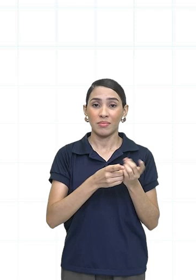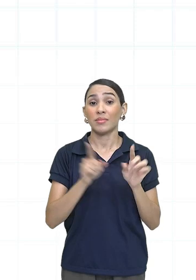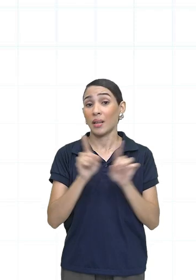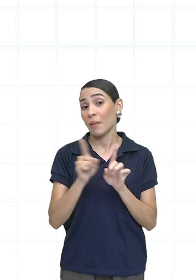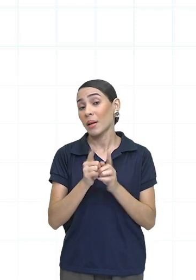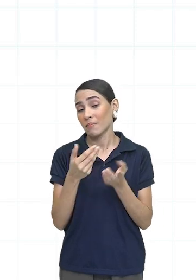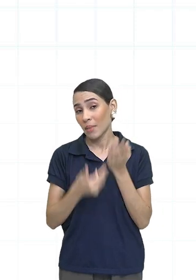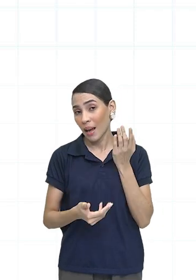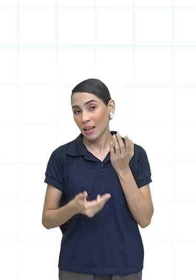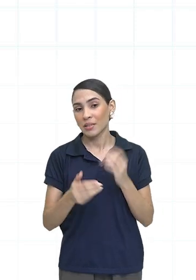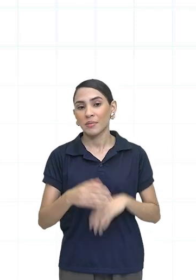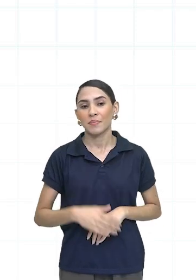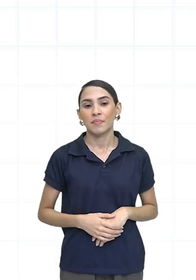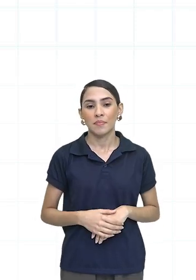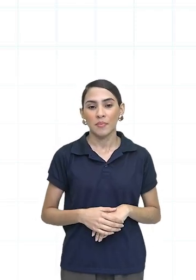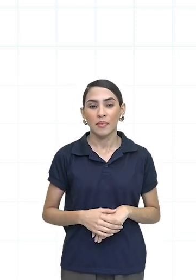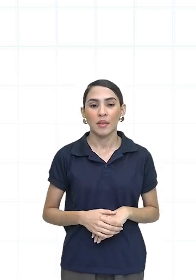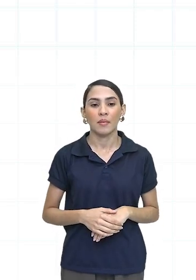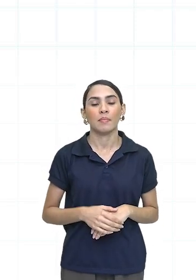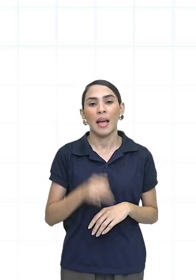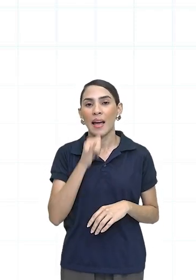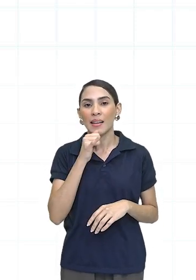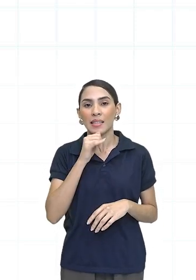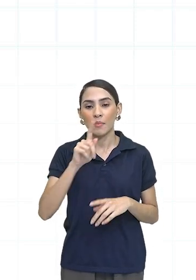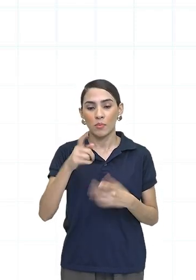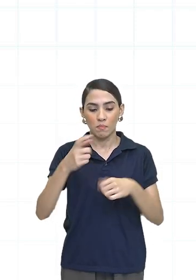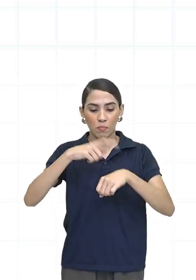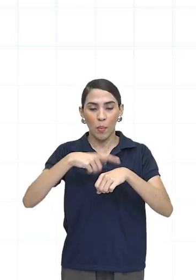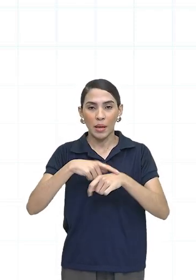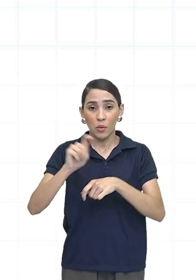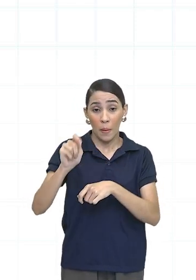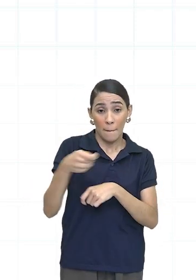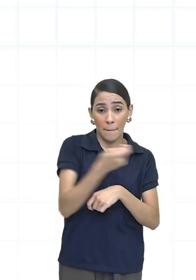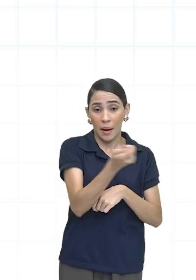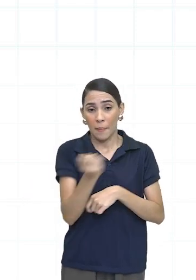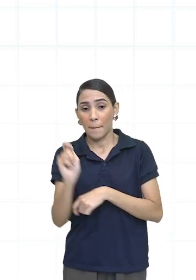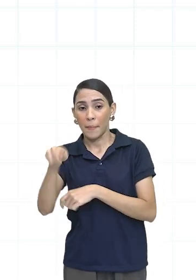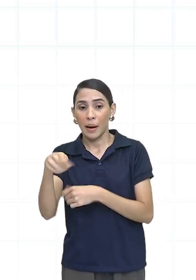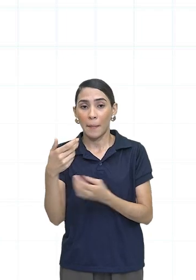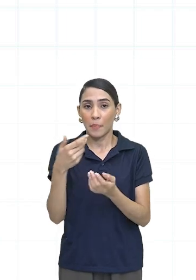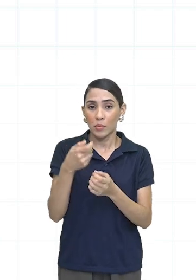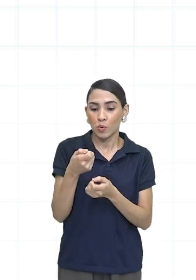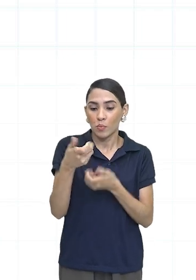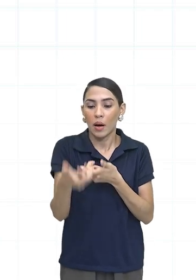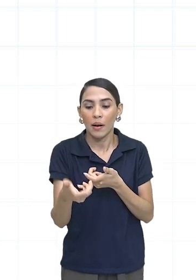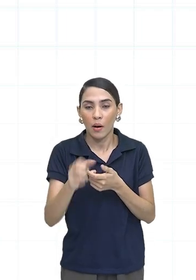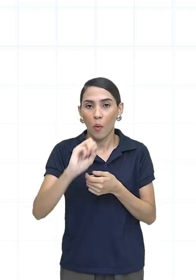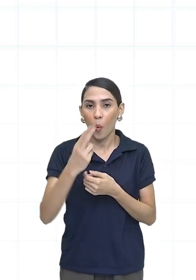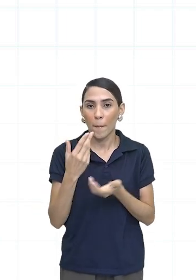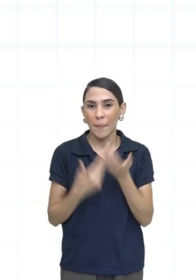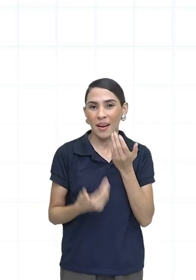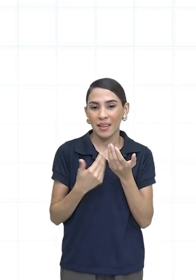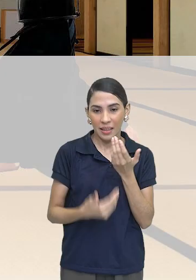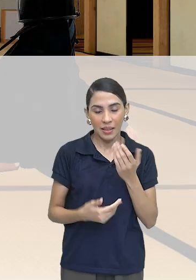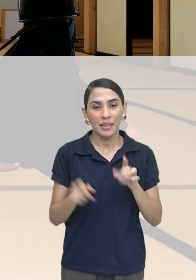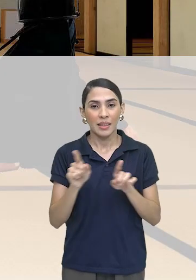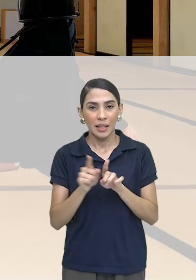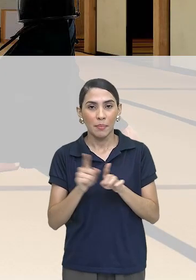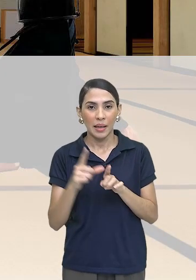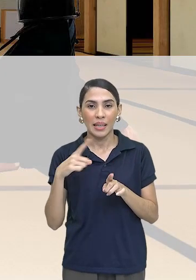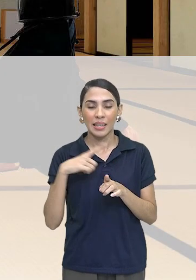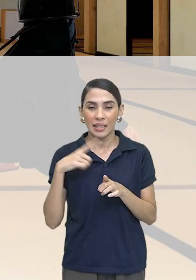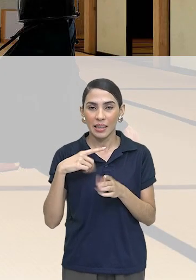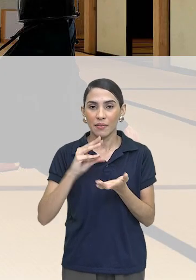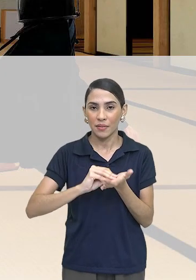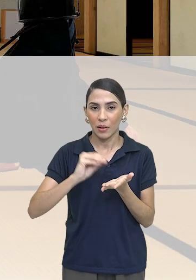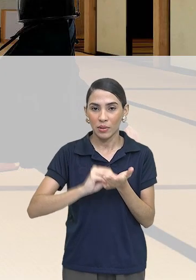penalização. E soltar ou perder a shinai durante a luta também é penalização. Então, quando os nossos